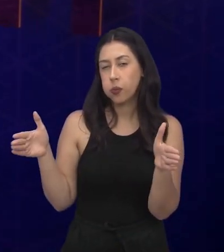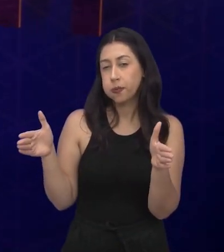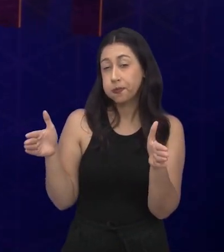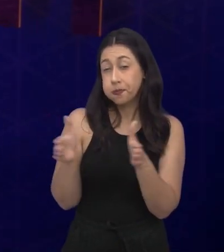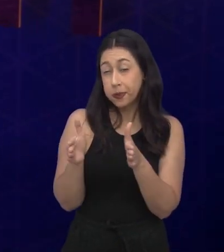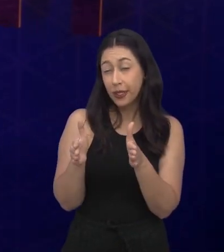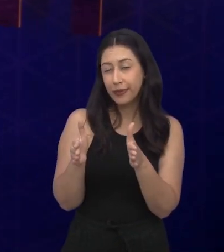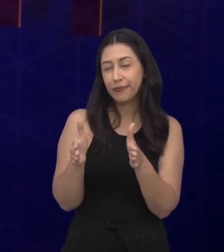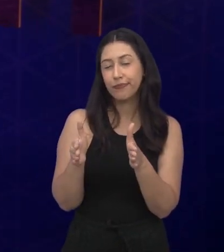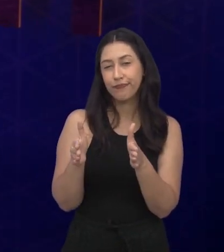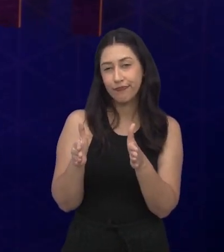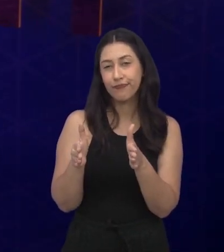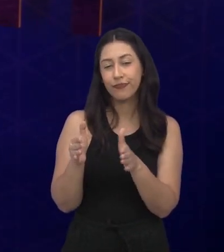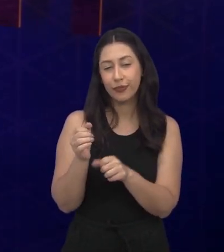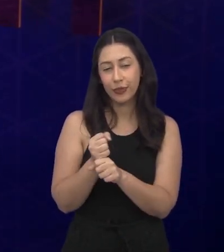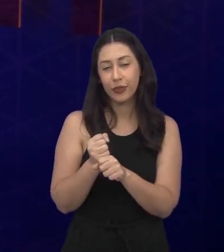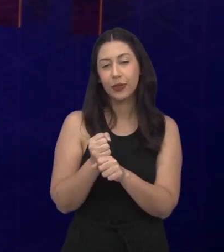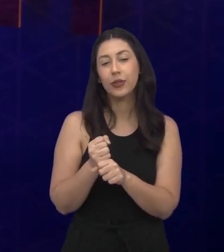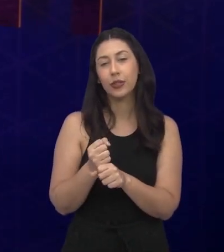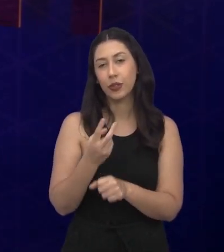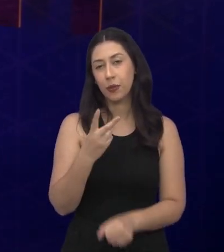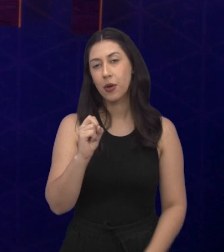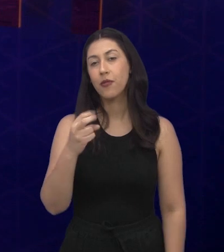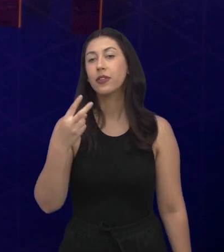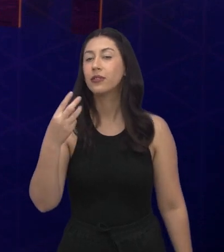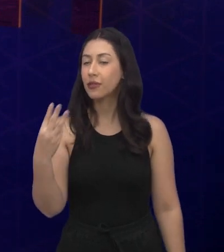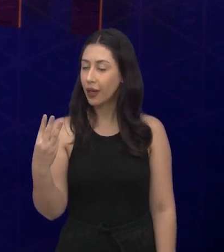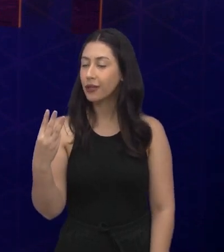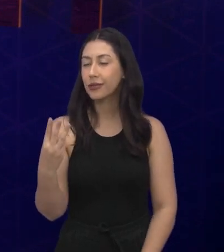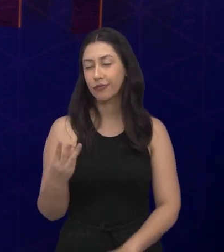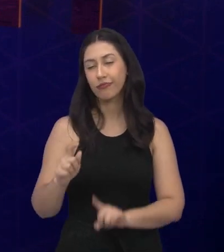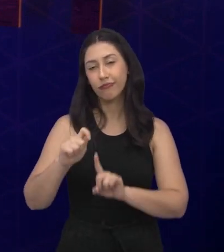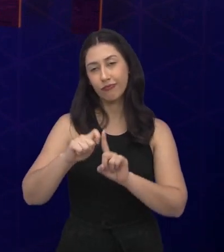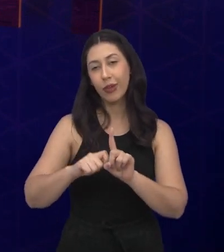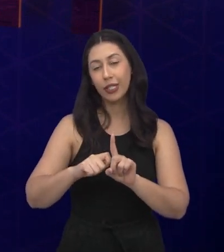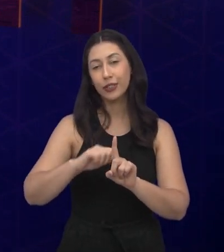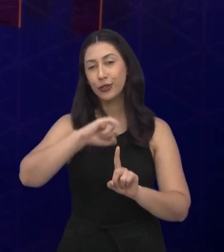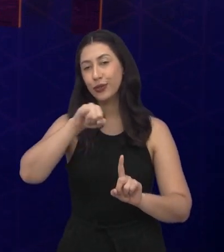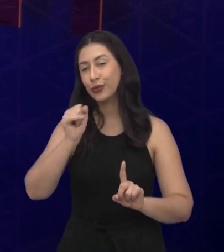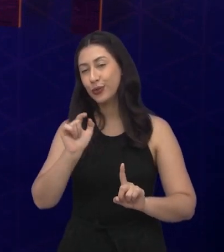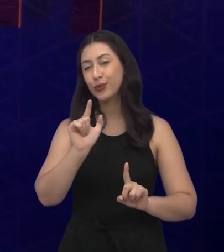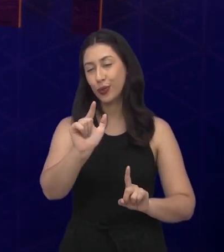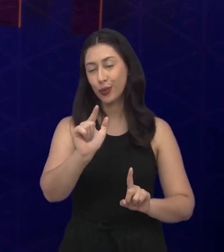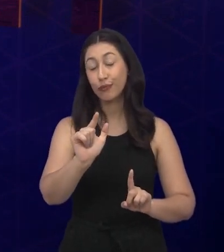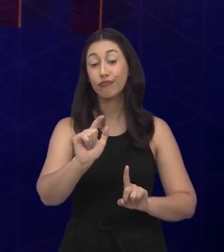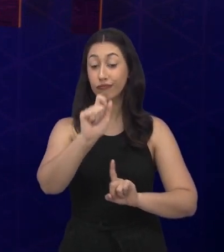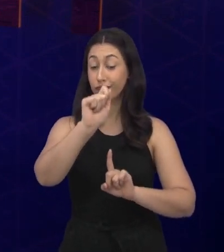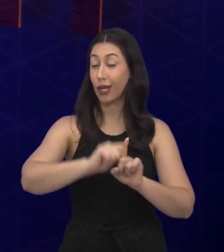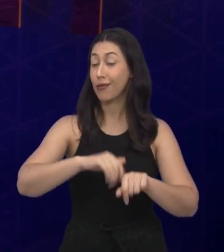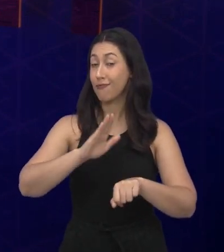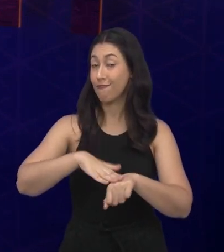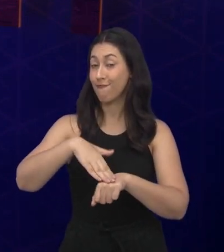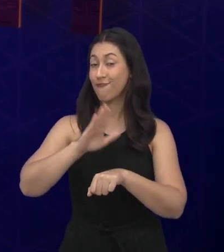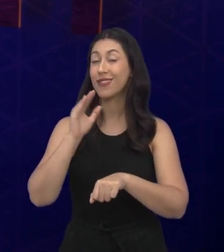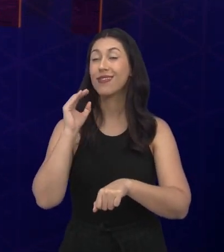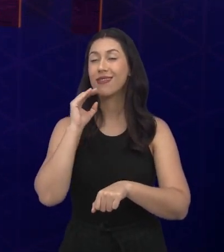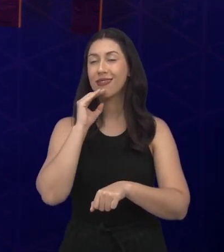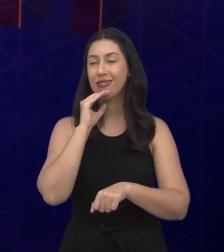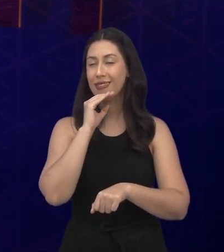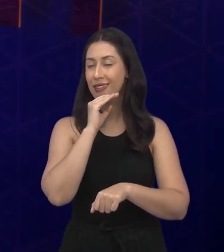em julho de 2023, que, consequência ou não, foi o mês mais quente do ano já registrado, né?